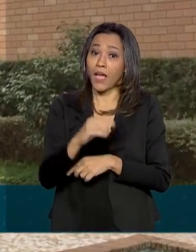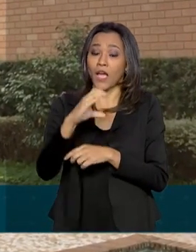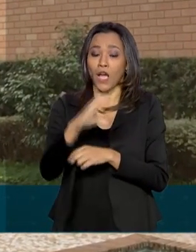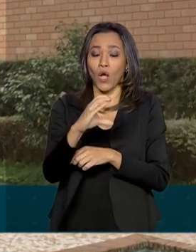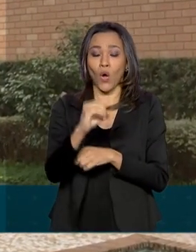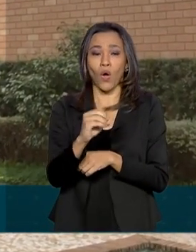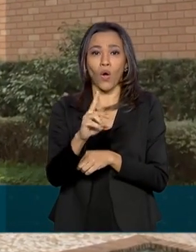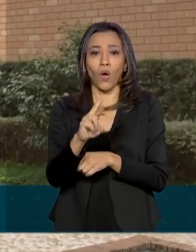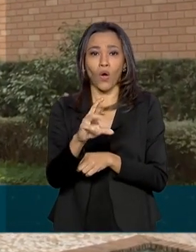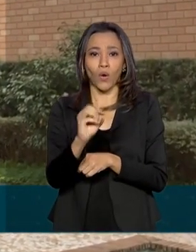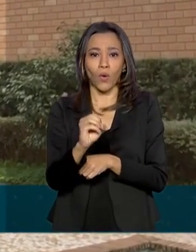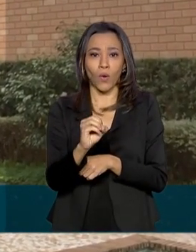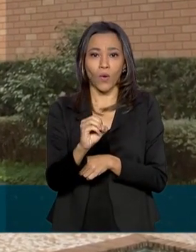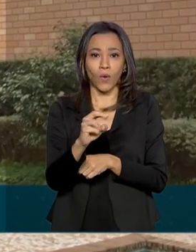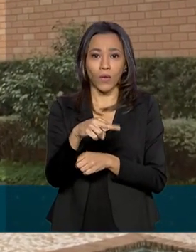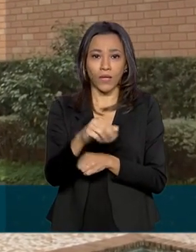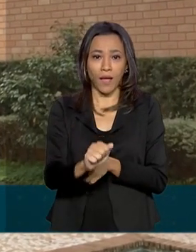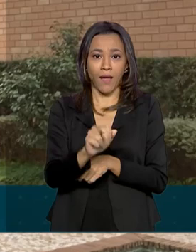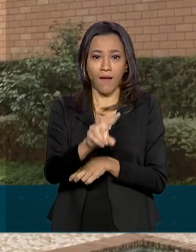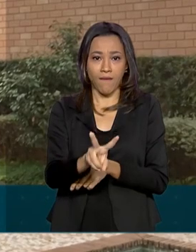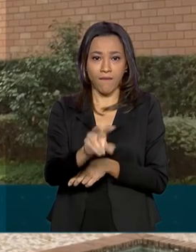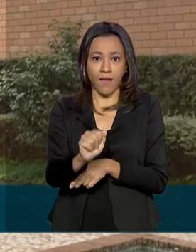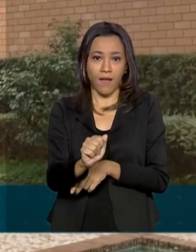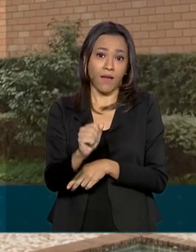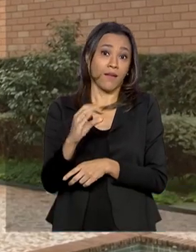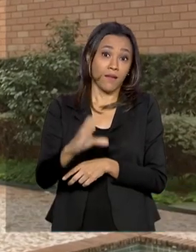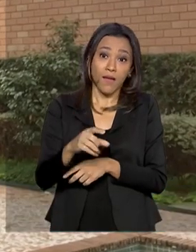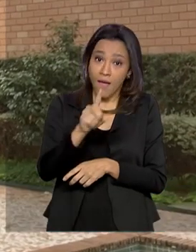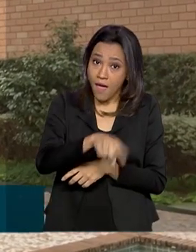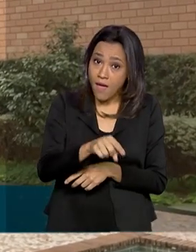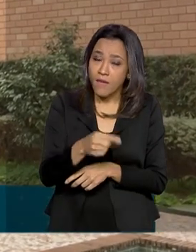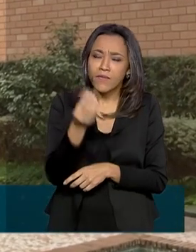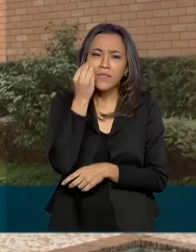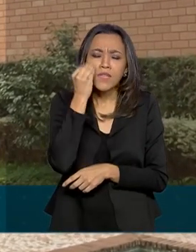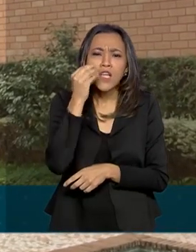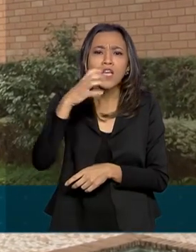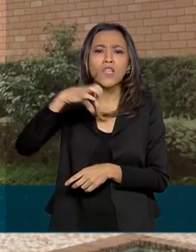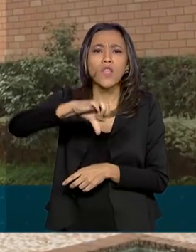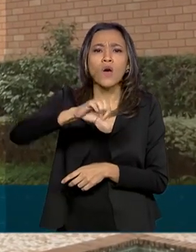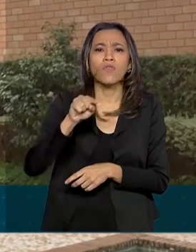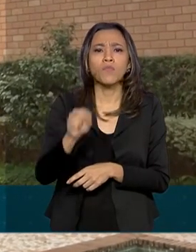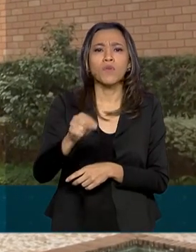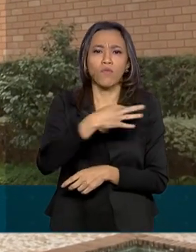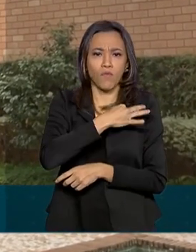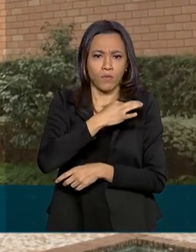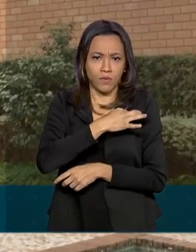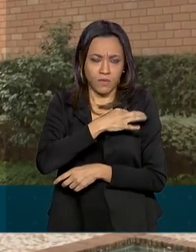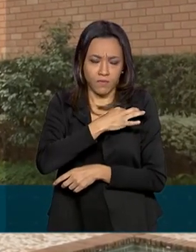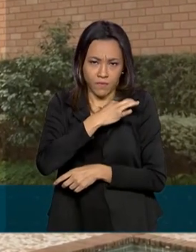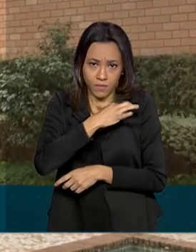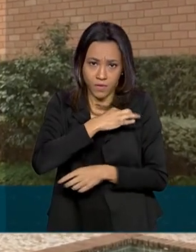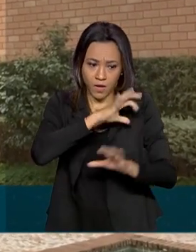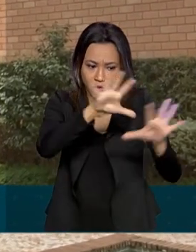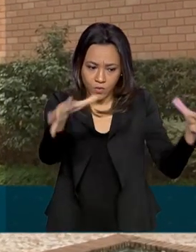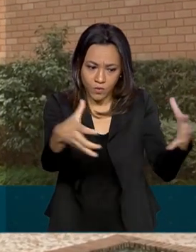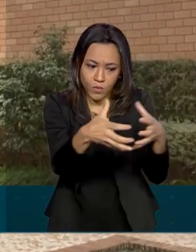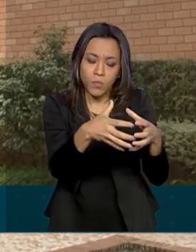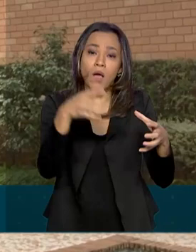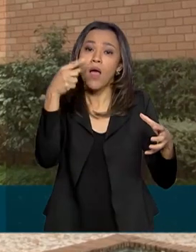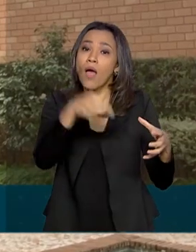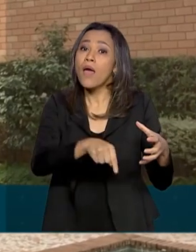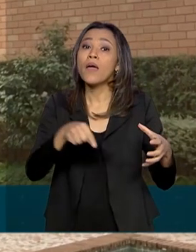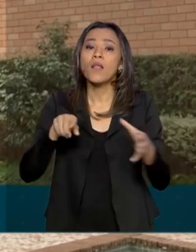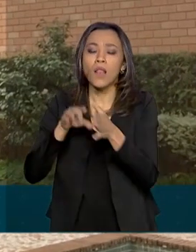Os testes começam no mês que vem em 9 mil voluntários de todo o país. Ela foi desenvolvida por um laboratório